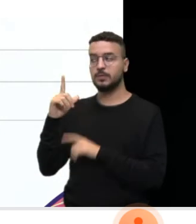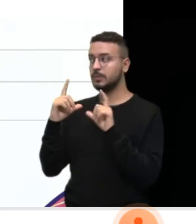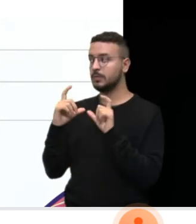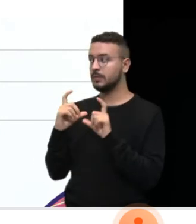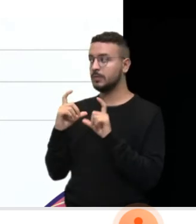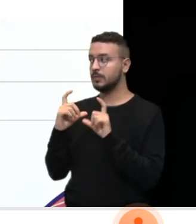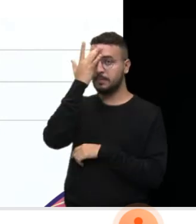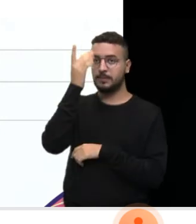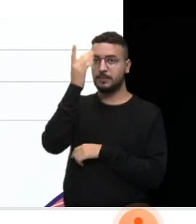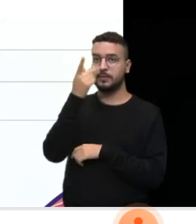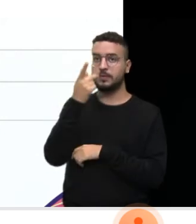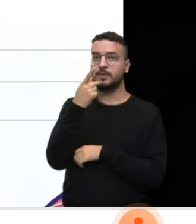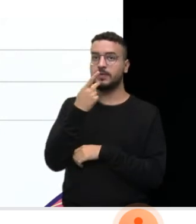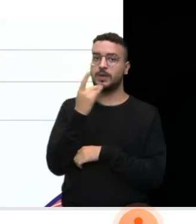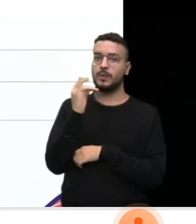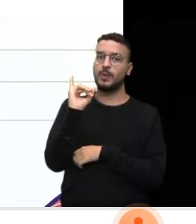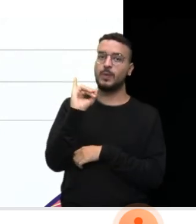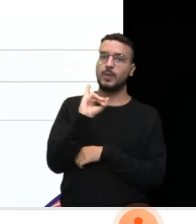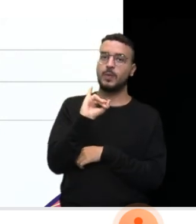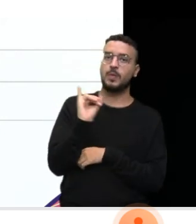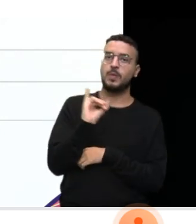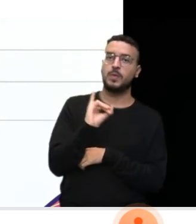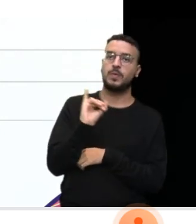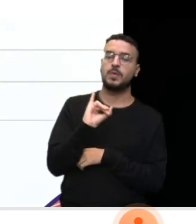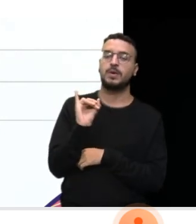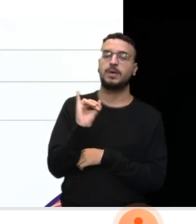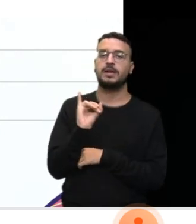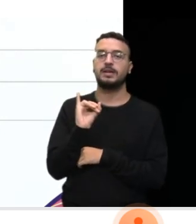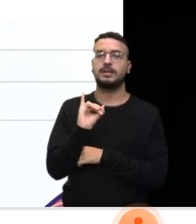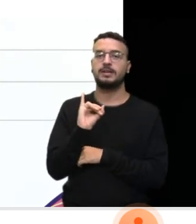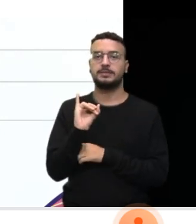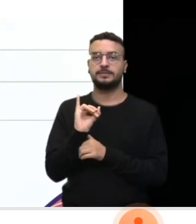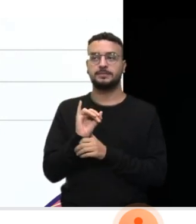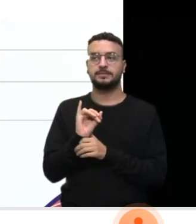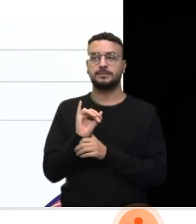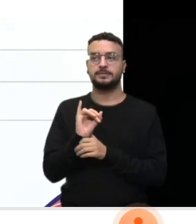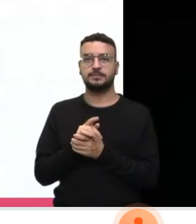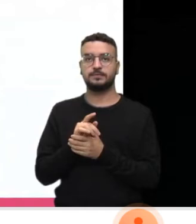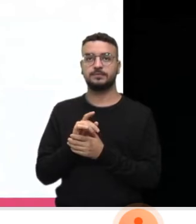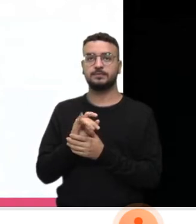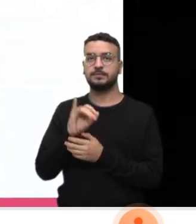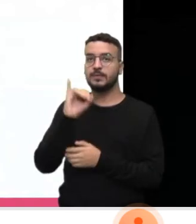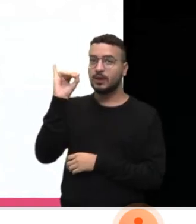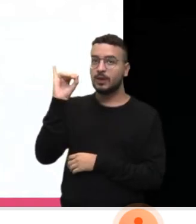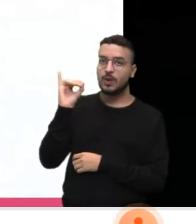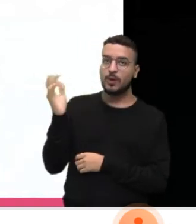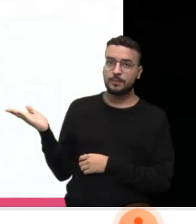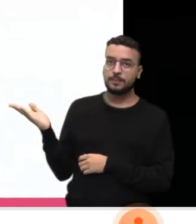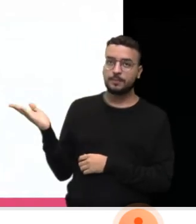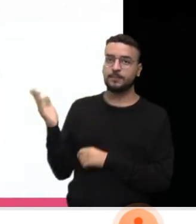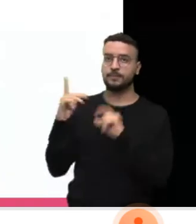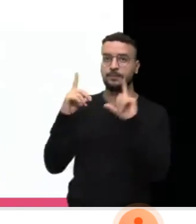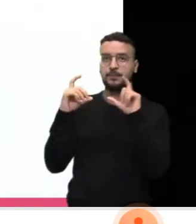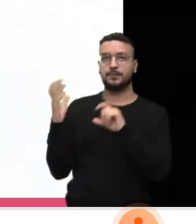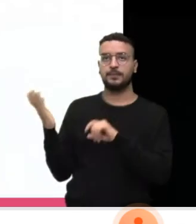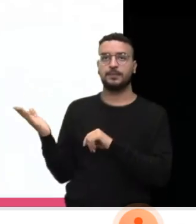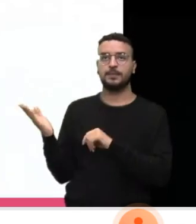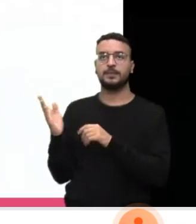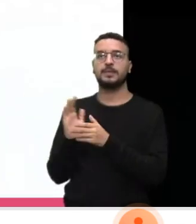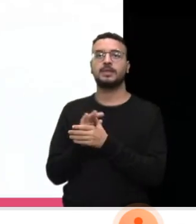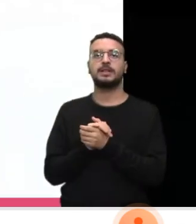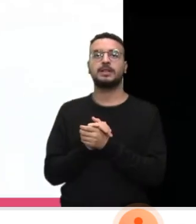outro respondendo oi, né? Então, um bate-papo ele começa assim, mas você vai perceber